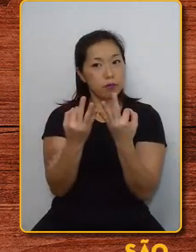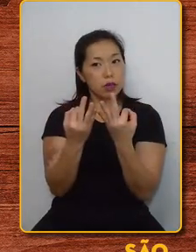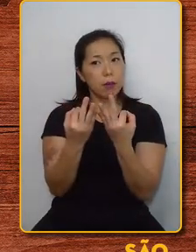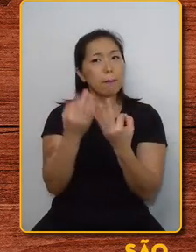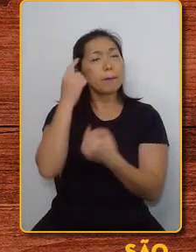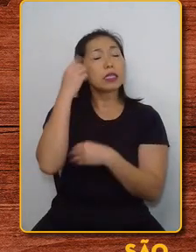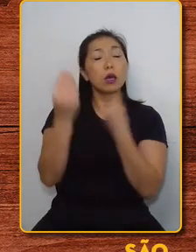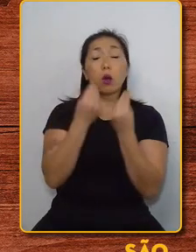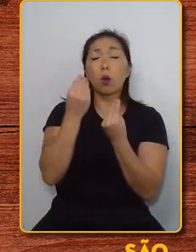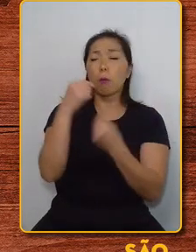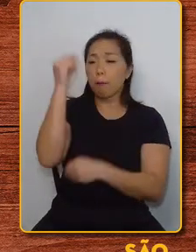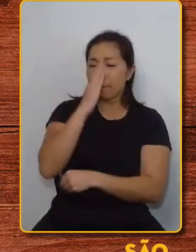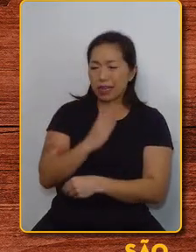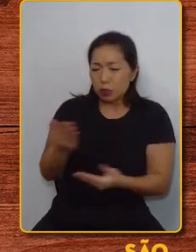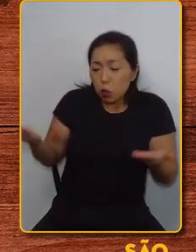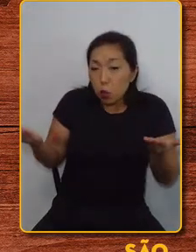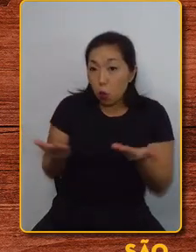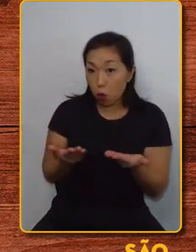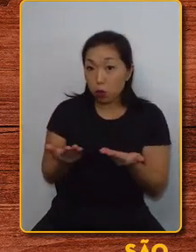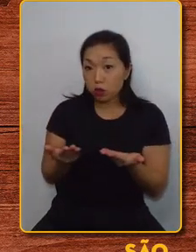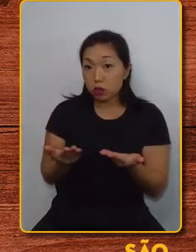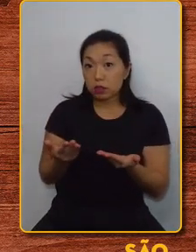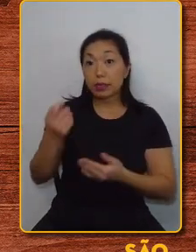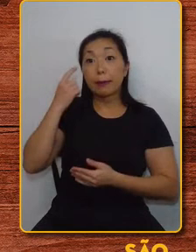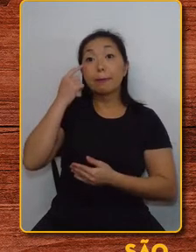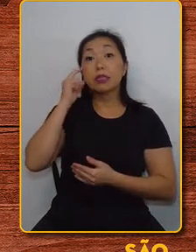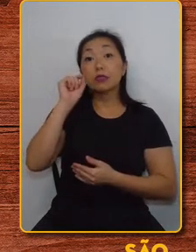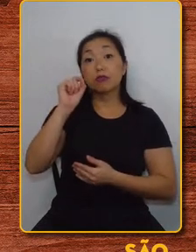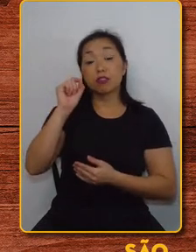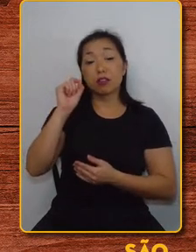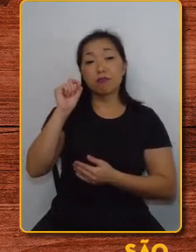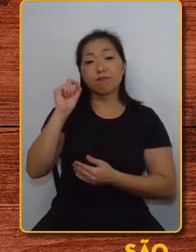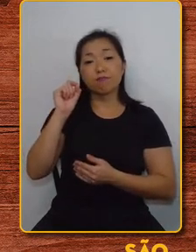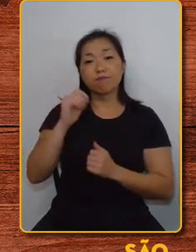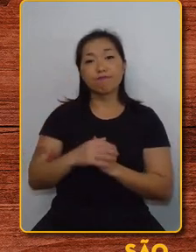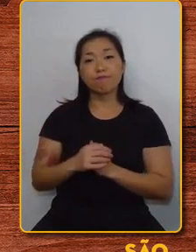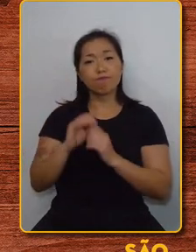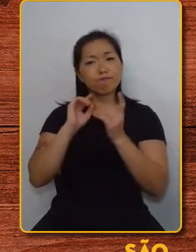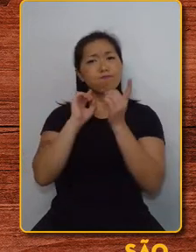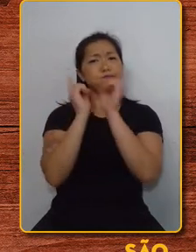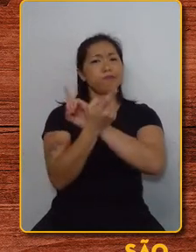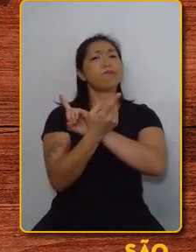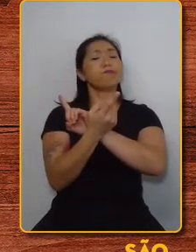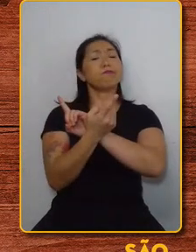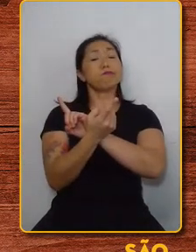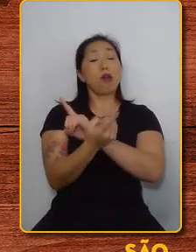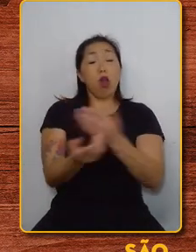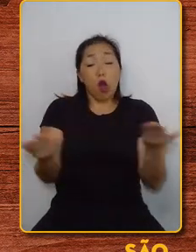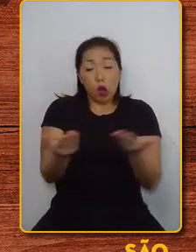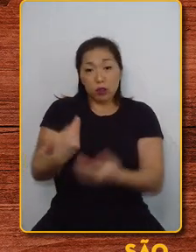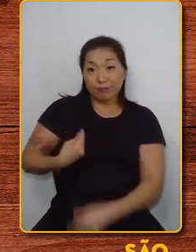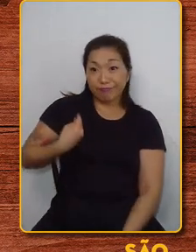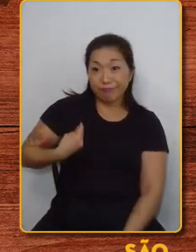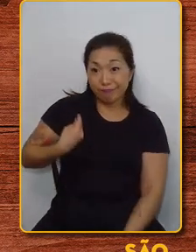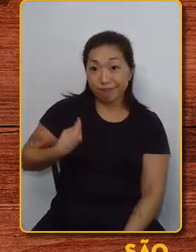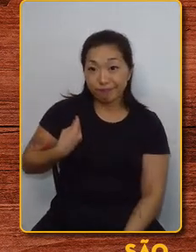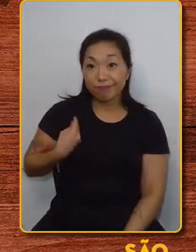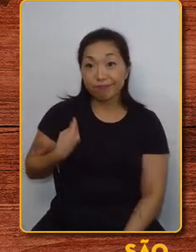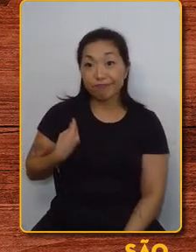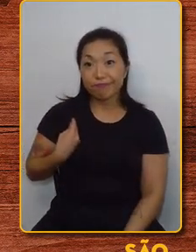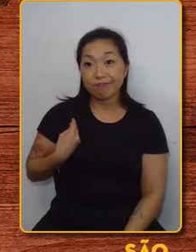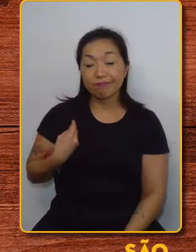nesse imenso e descabido paradoxo, né, que a gente se meteu, onde parece que esse bolo,